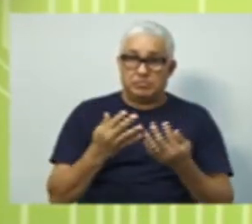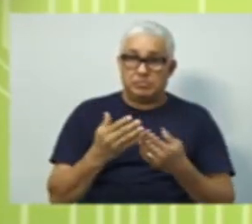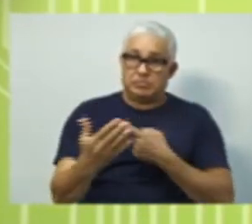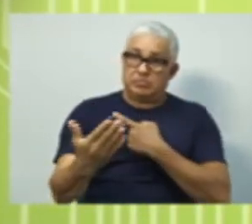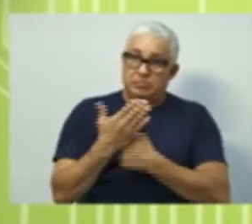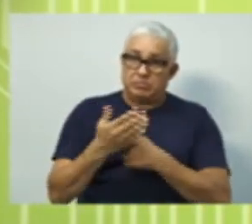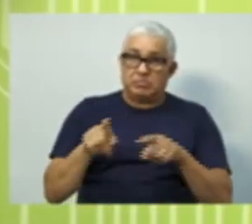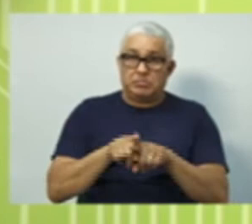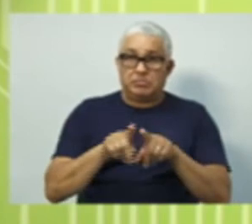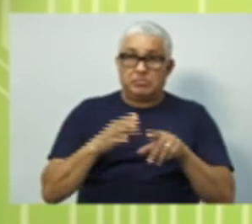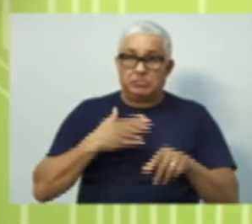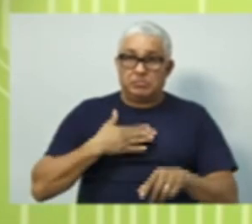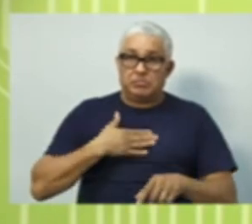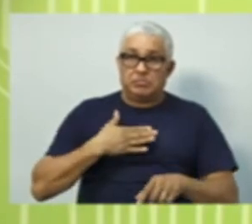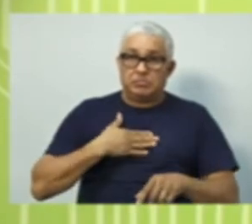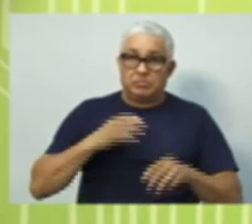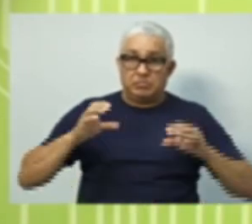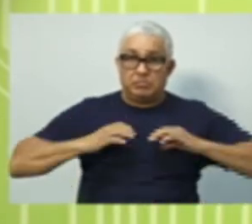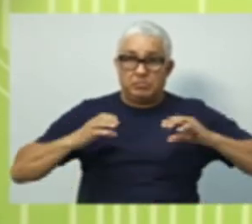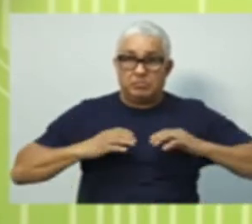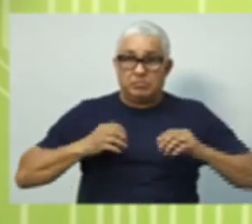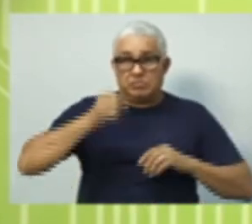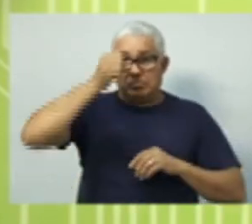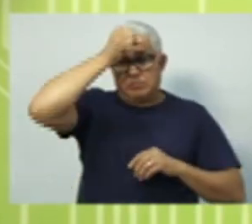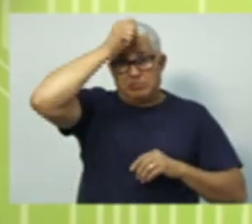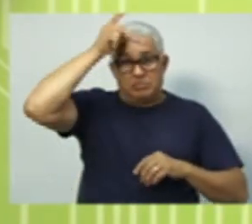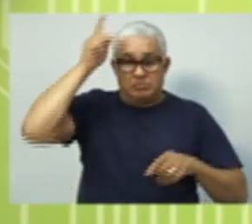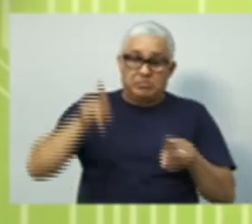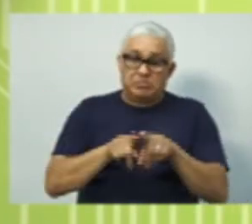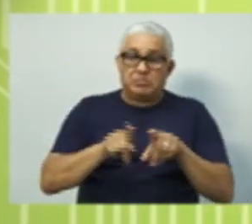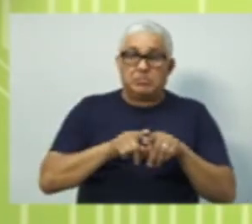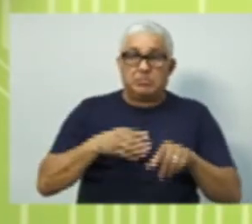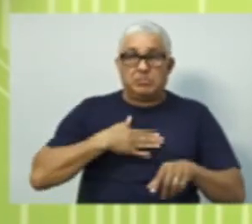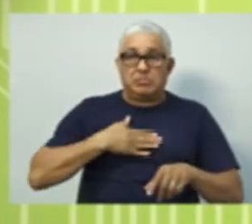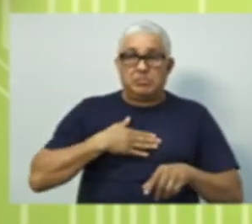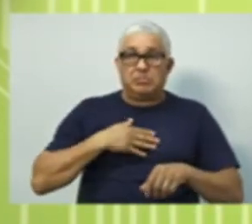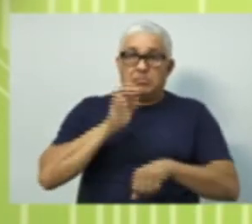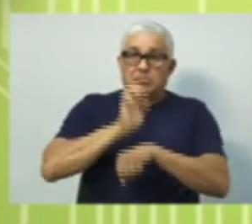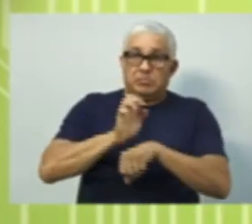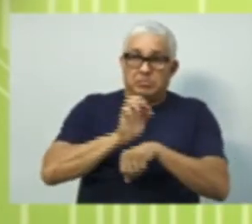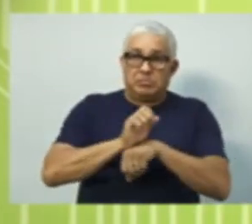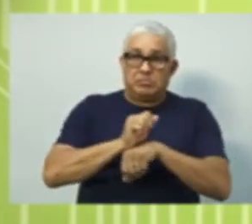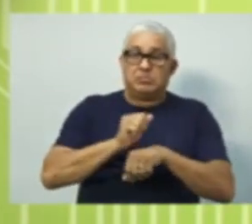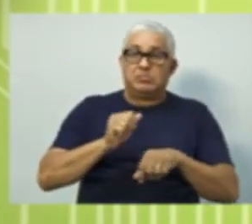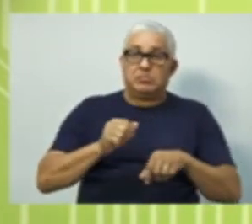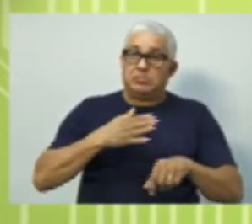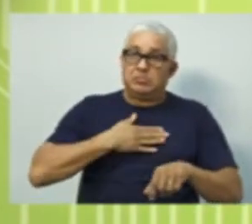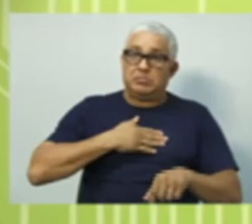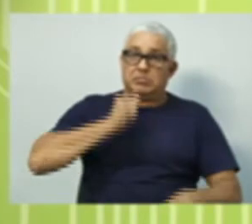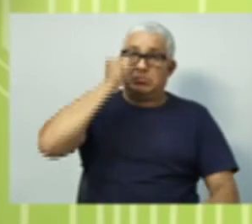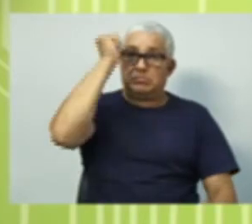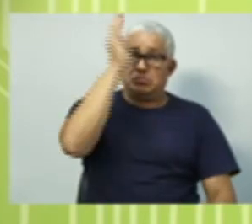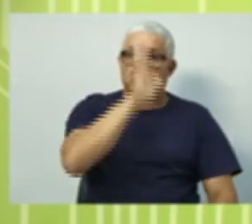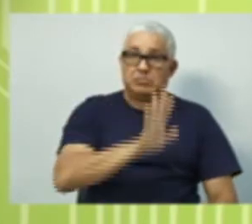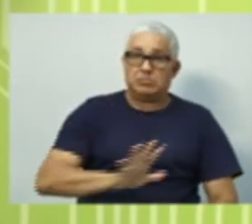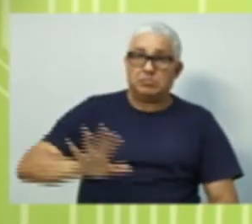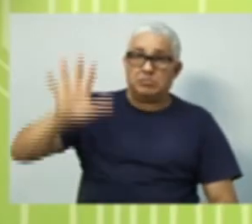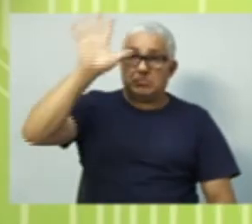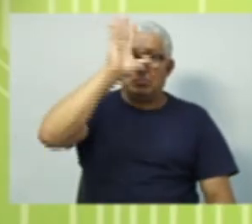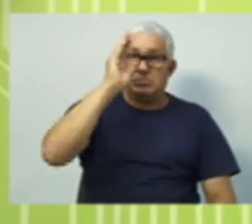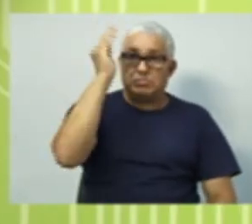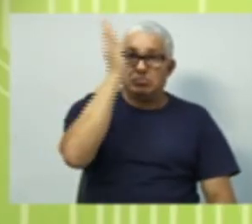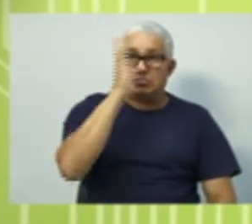si e tentar expandir essa cultura até para os seus colegas de trabalho. Porque no fim a empresa, todos ganham, né? Importante